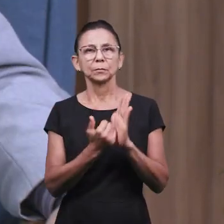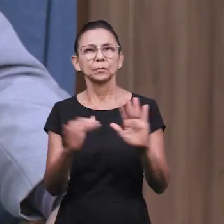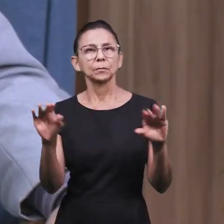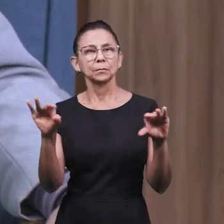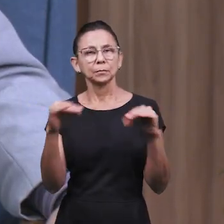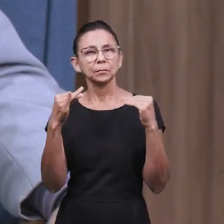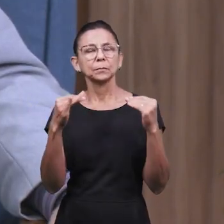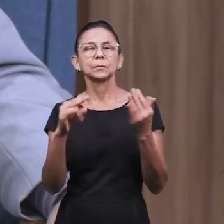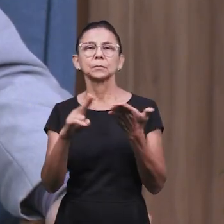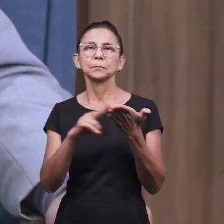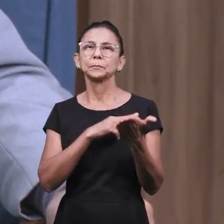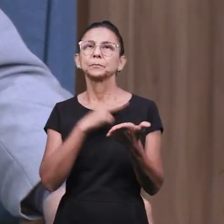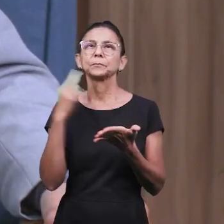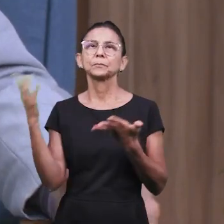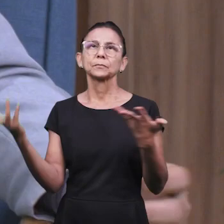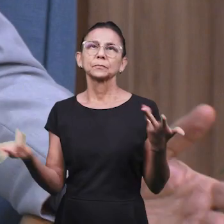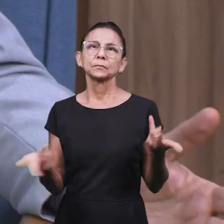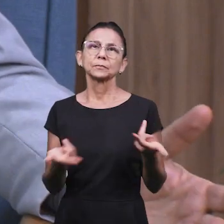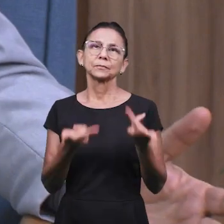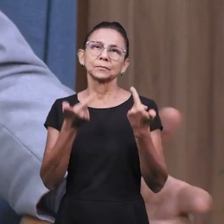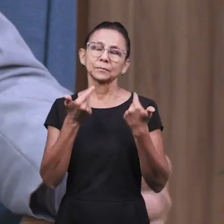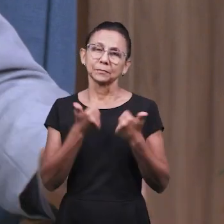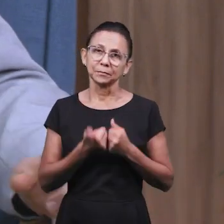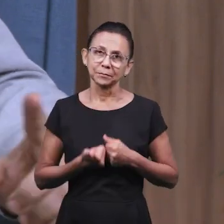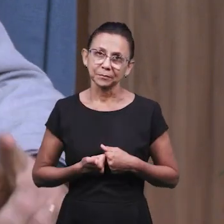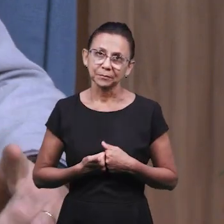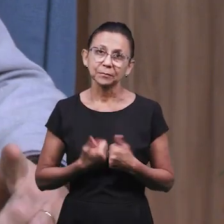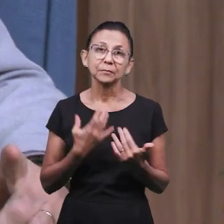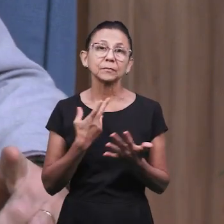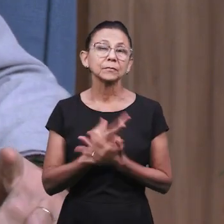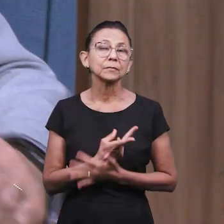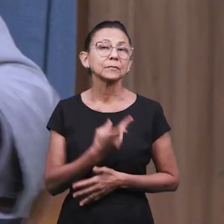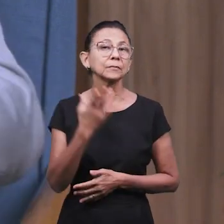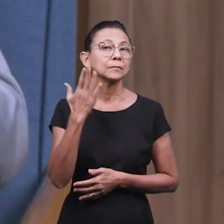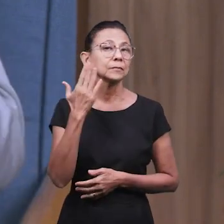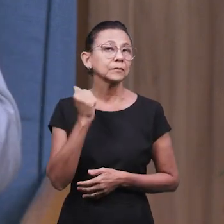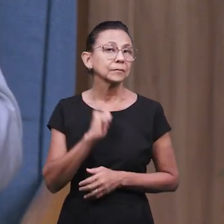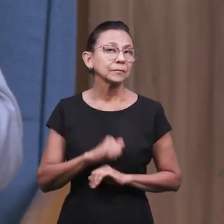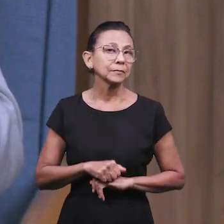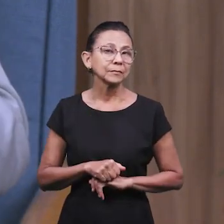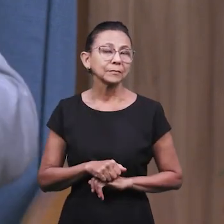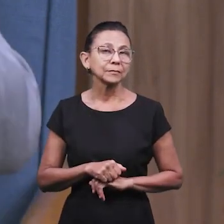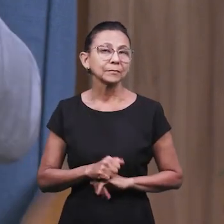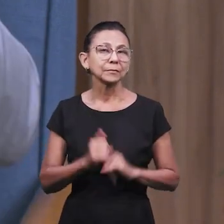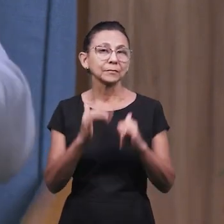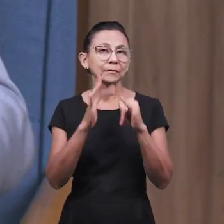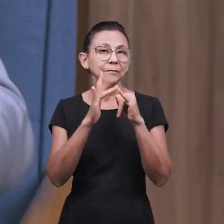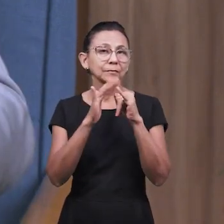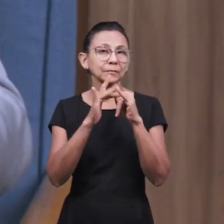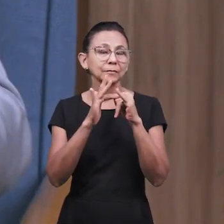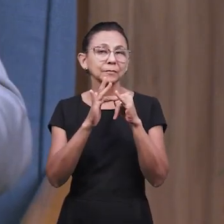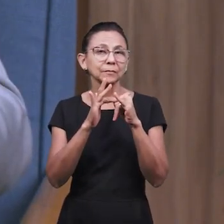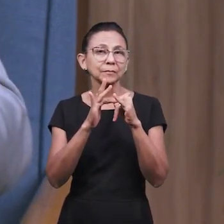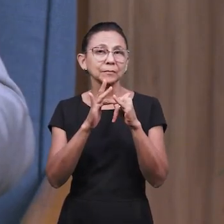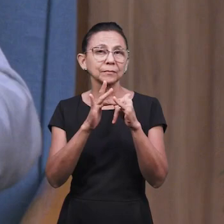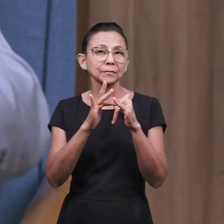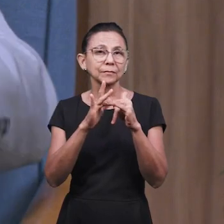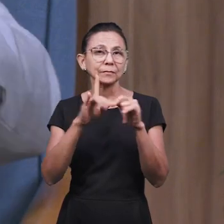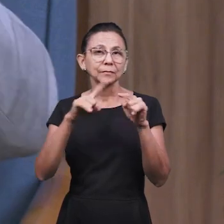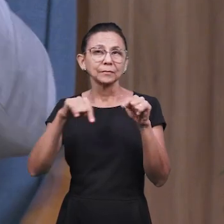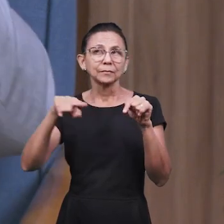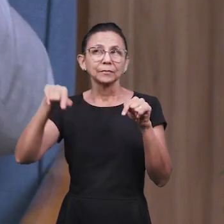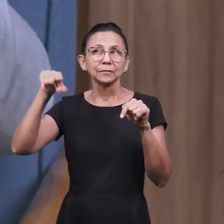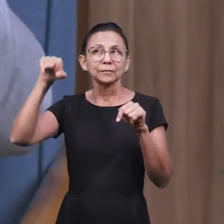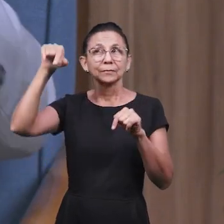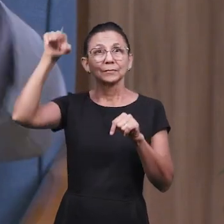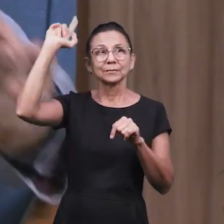mensagem para nós. Isso é maravilhoso. E sabe o que é que vai acontecer? O nosso canal vai ter ainda mais relevância e nós